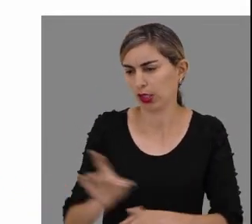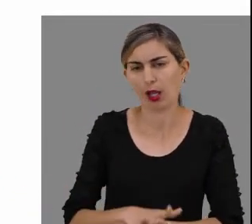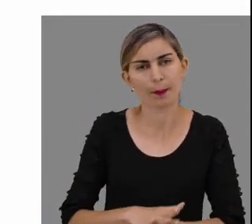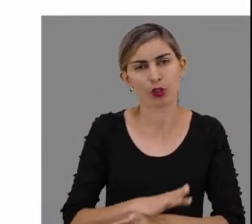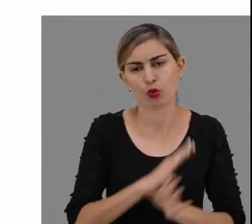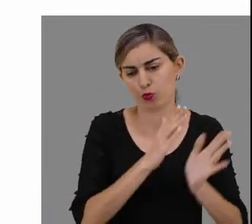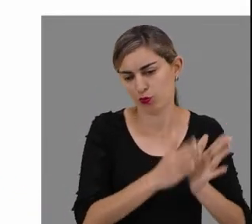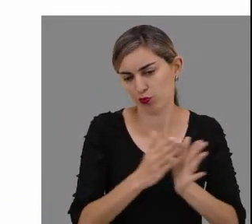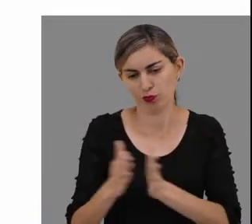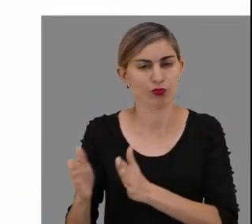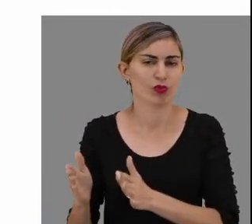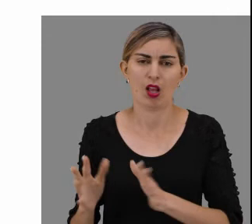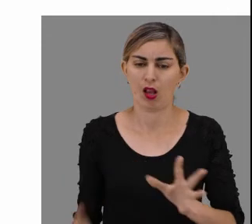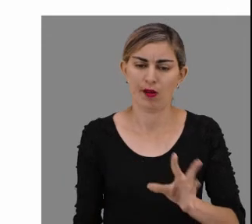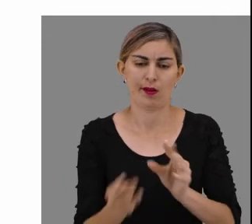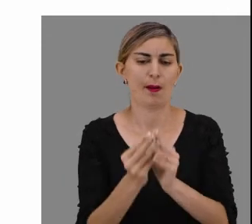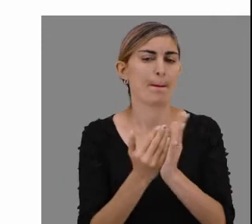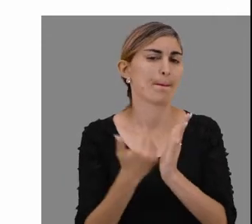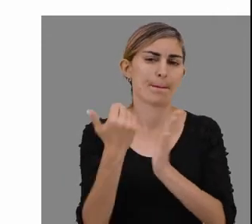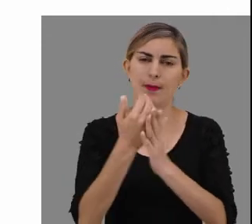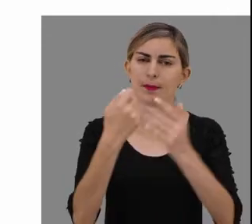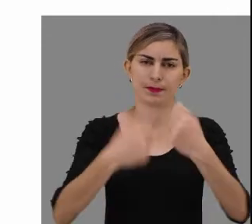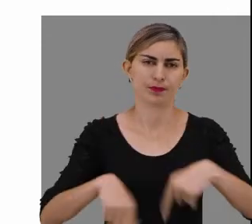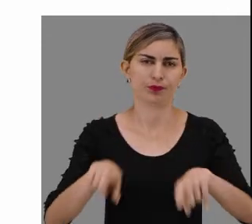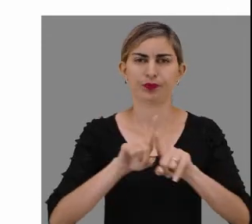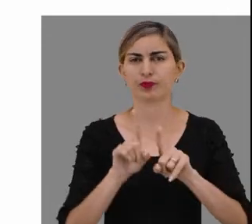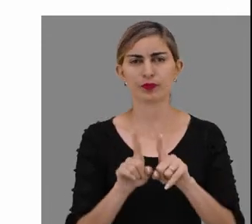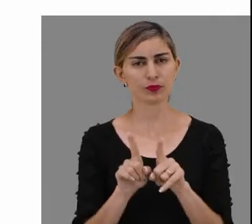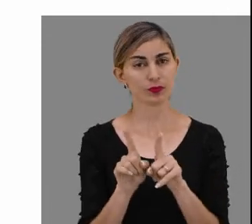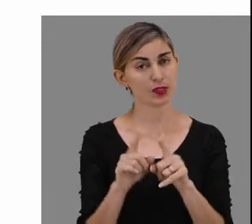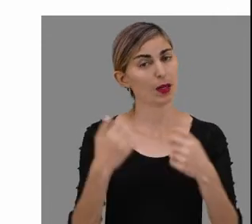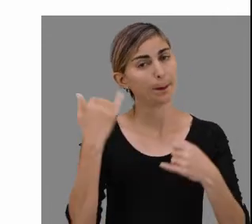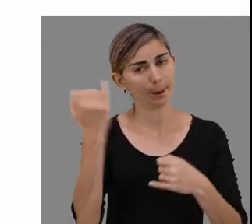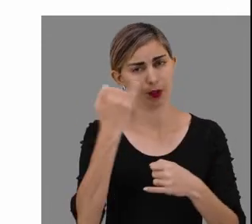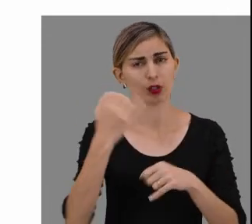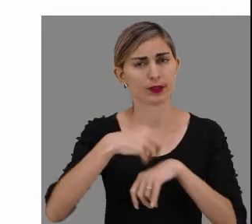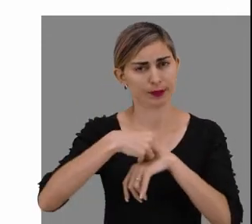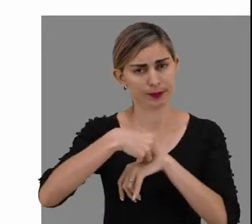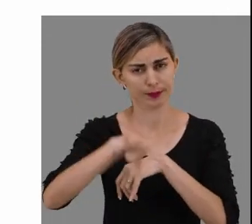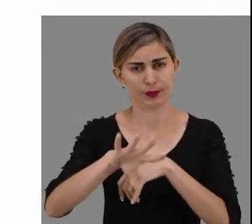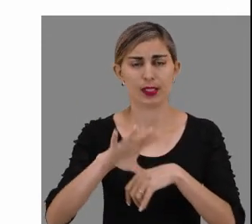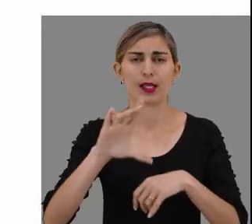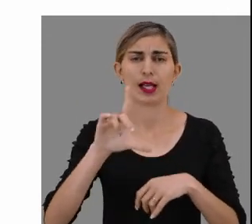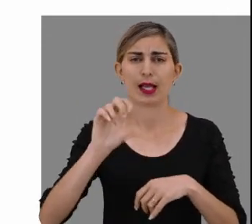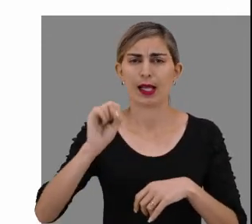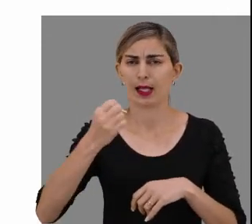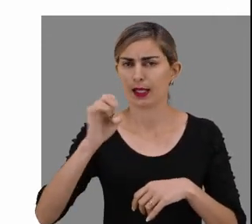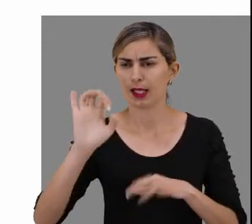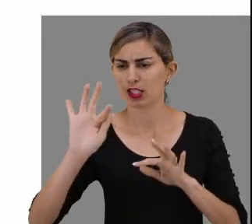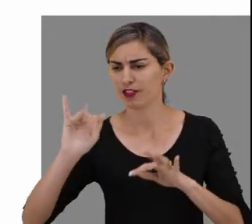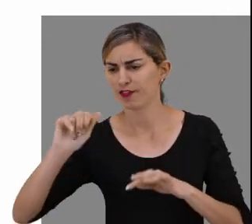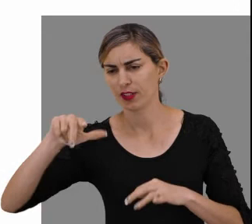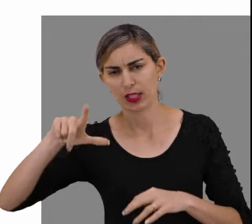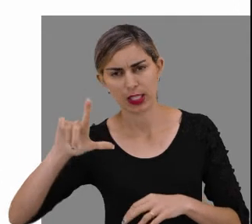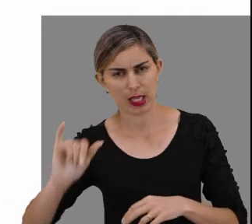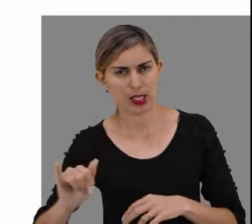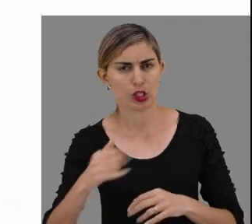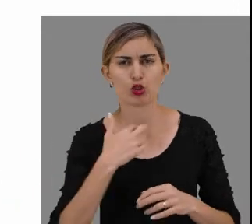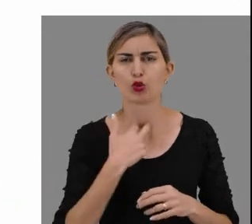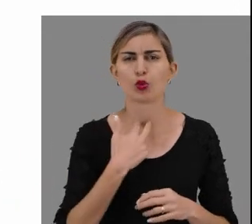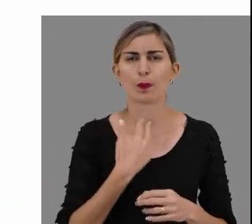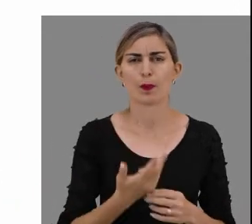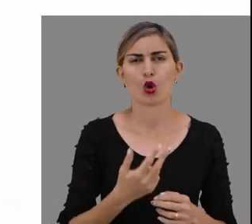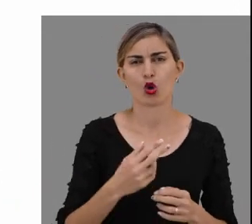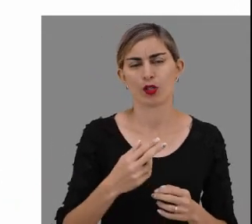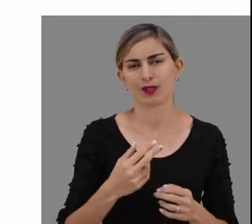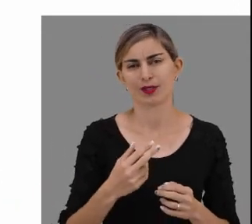uso. Ela não precisa de um complemento a mais. É importante salientar que classes finais não podem